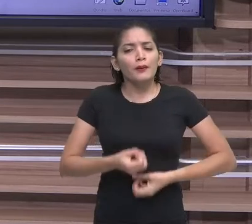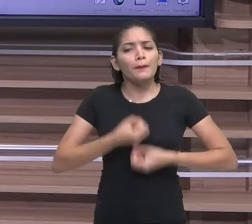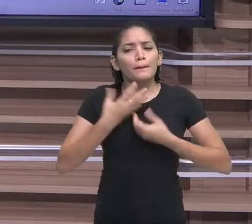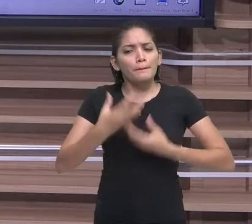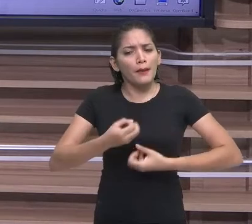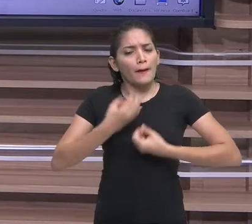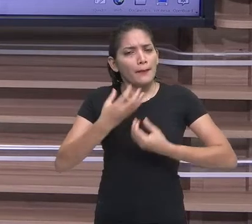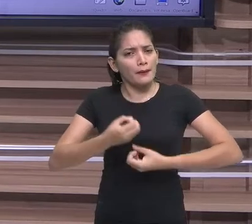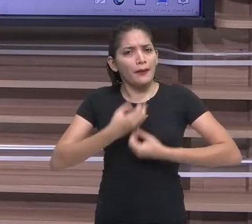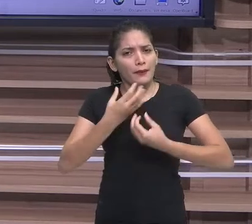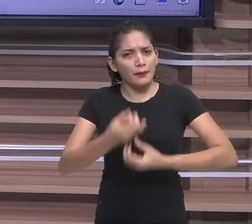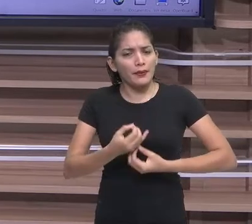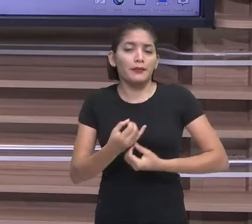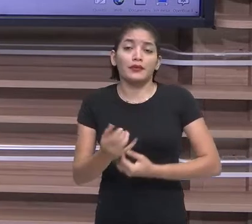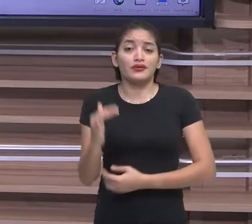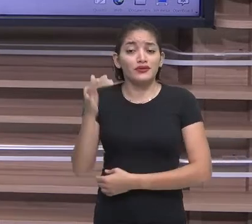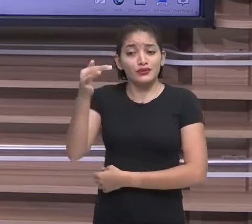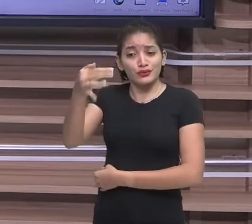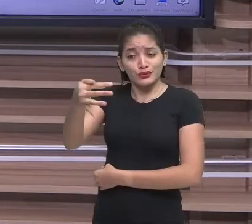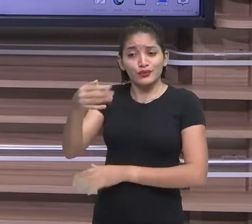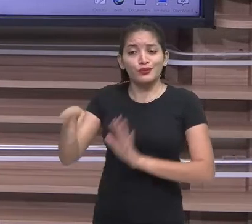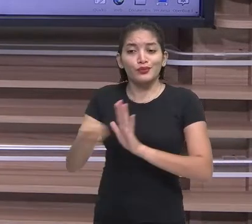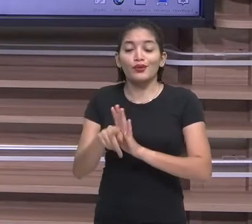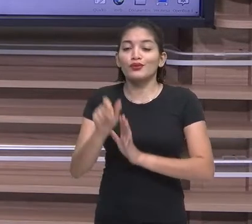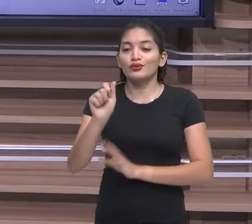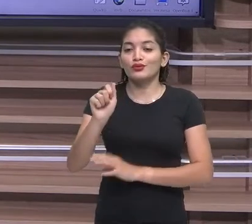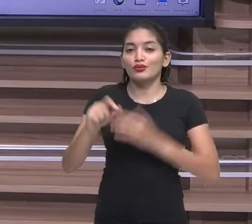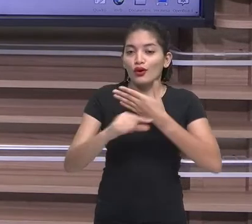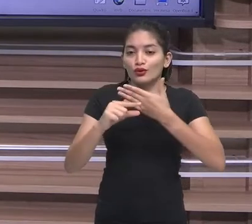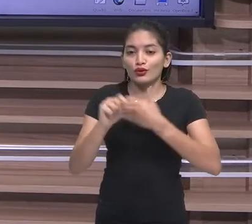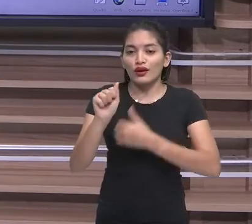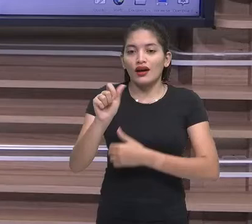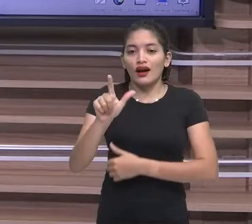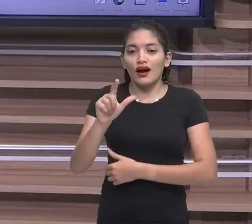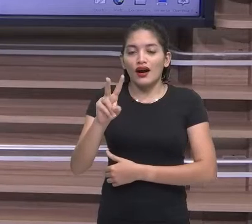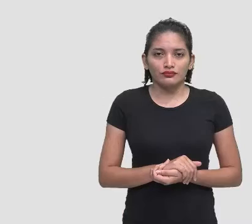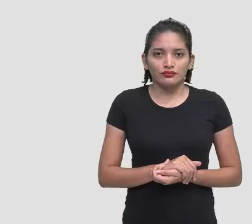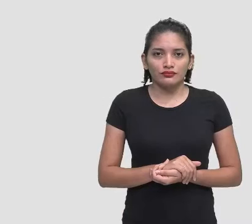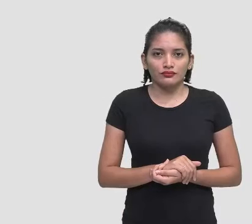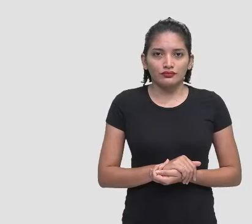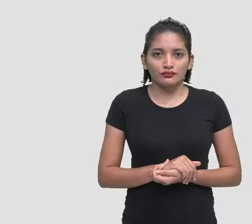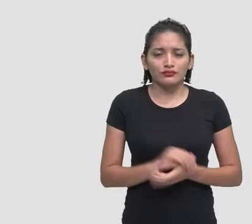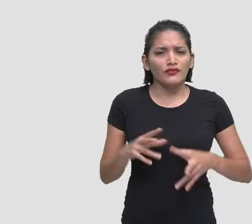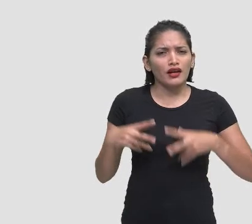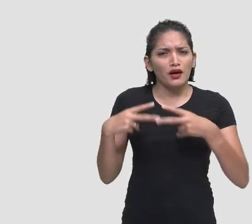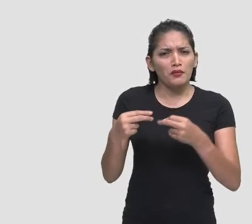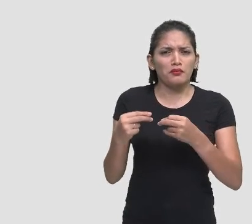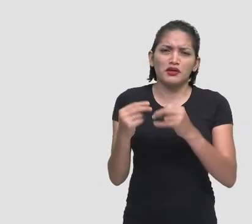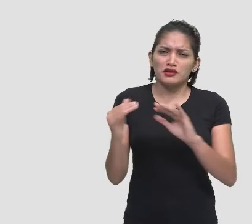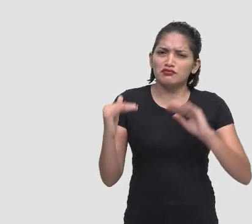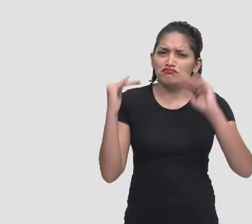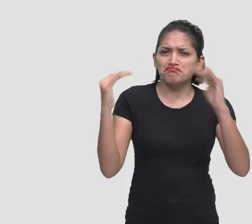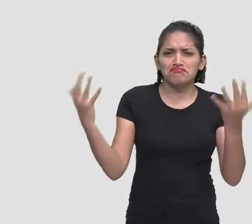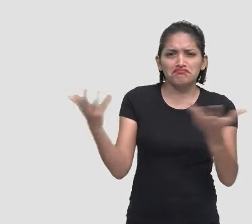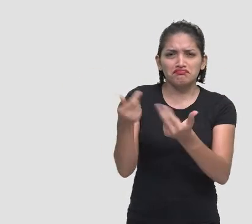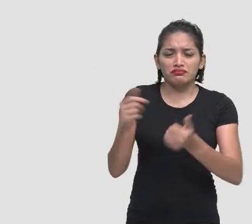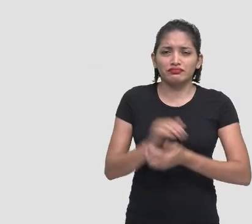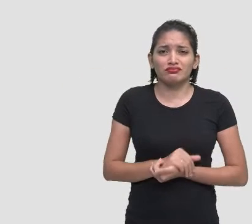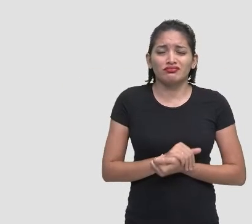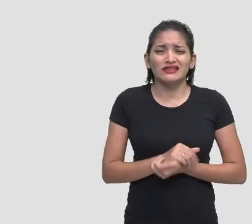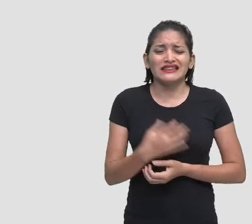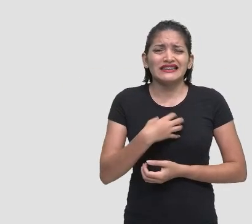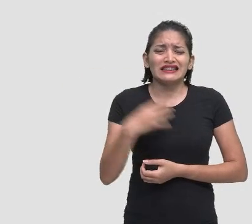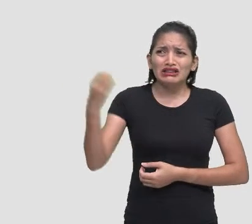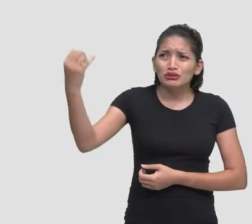produção poética futurista do Álvaro de Campos. Vamos lá. Ode triunfal. A dolorosa luz